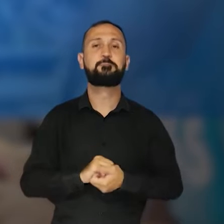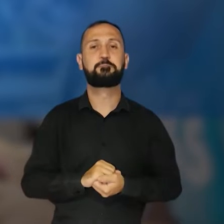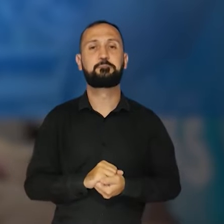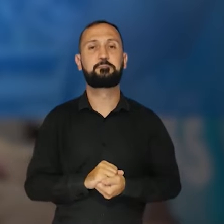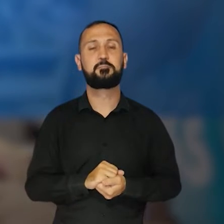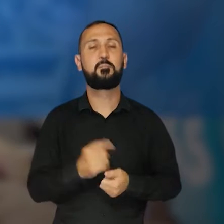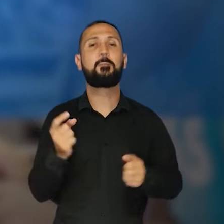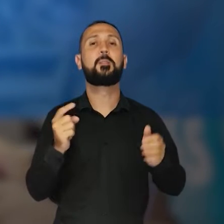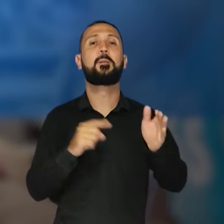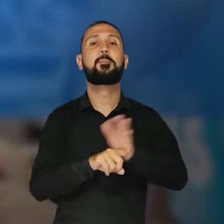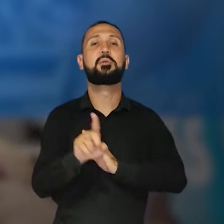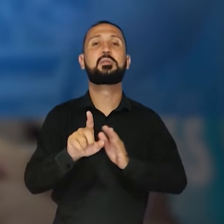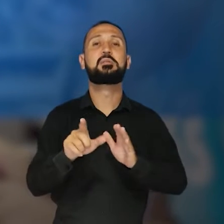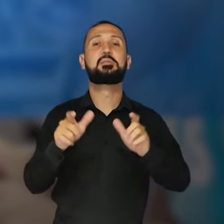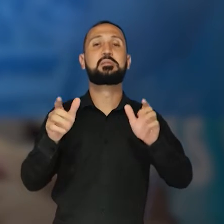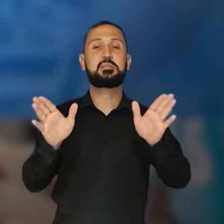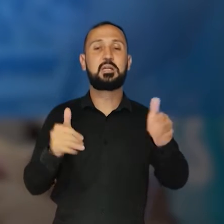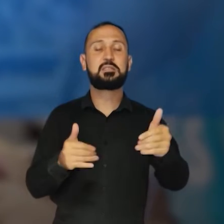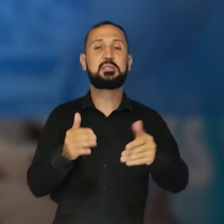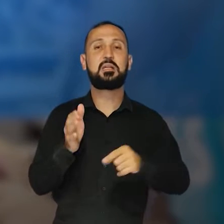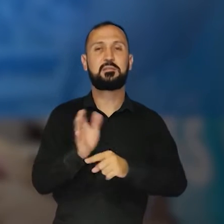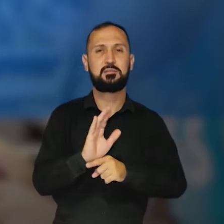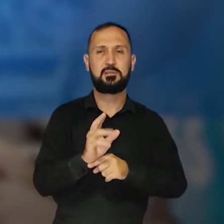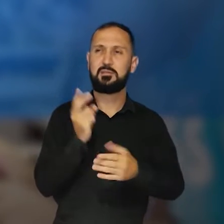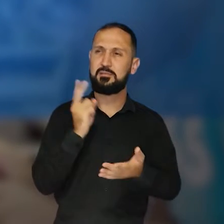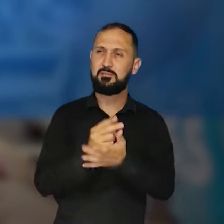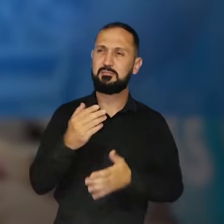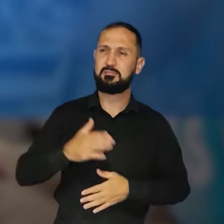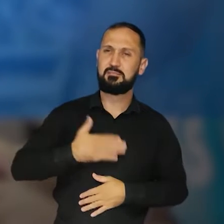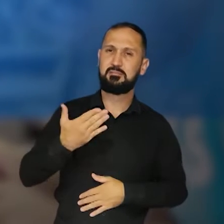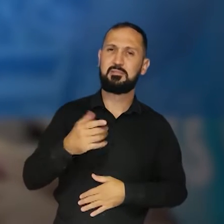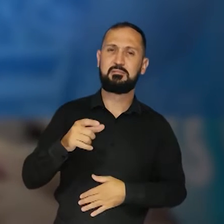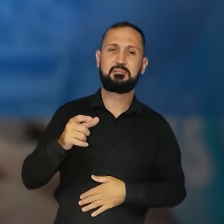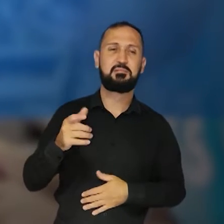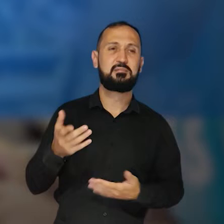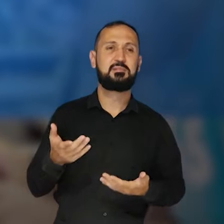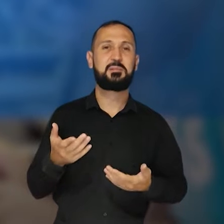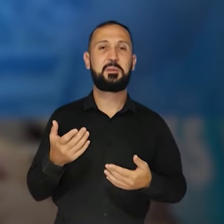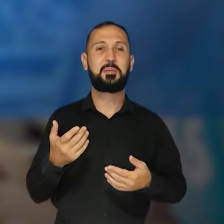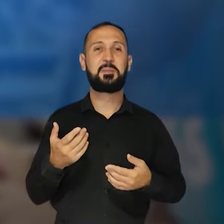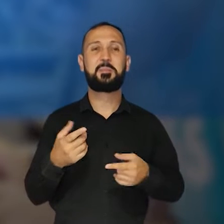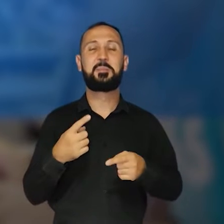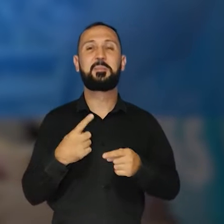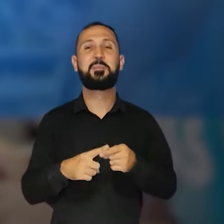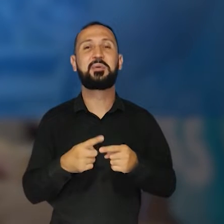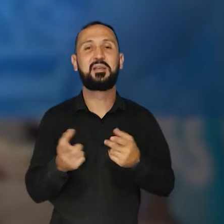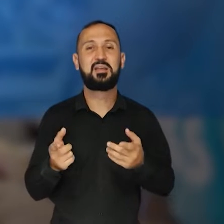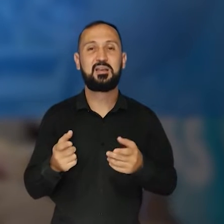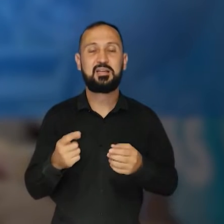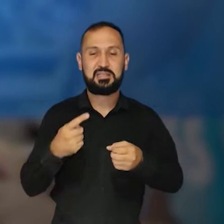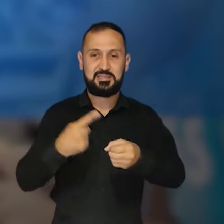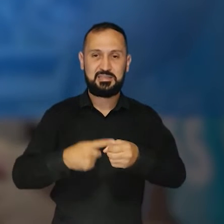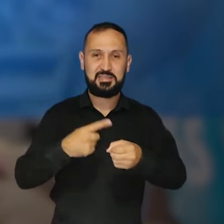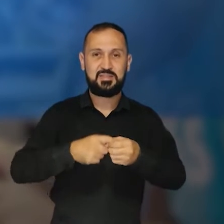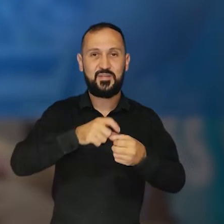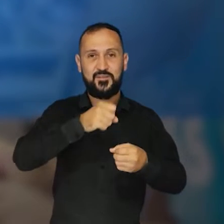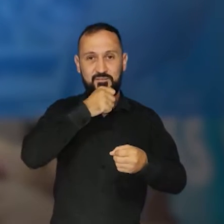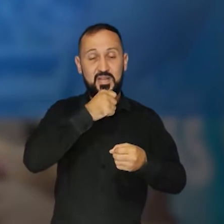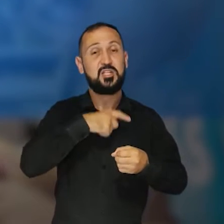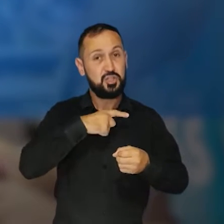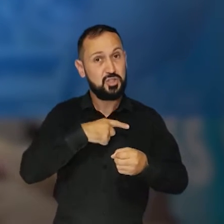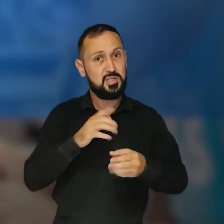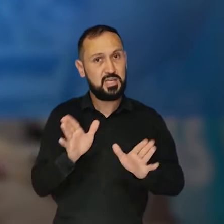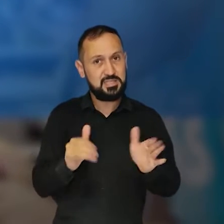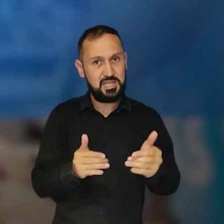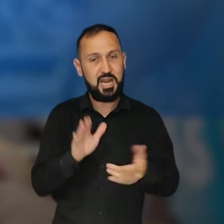organização assim, e perguntava das salas de cinema, e era sempre uma surpresa muito grande, assim, né? Porque nas cidades